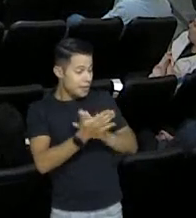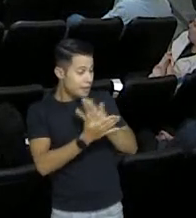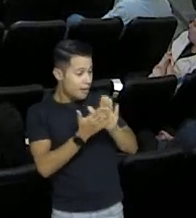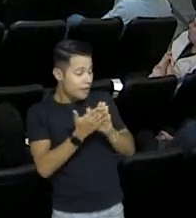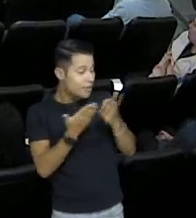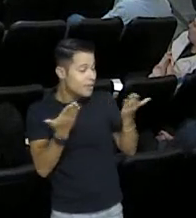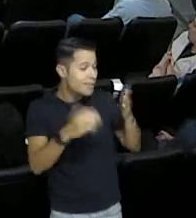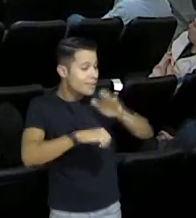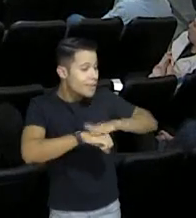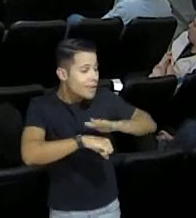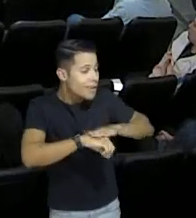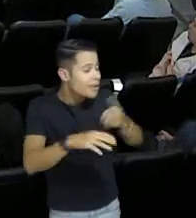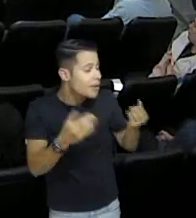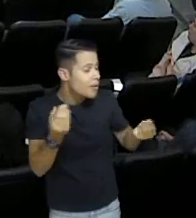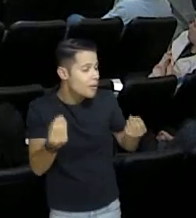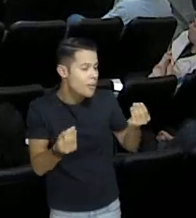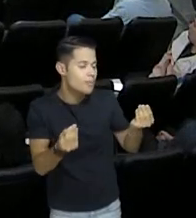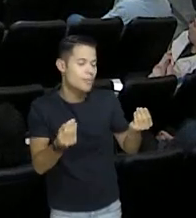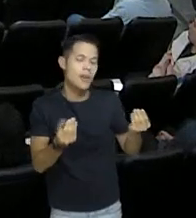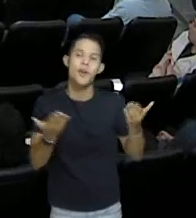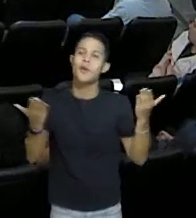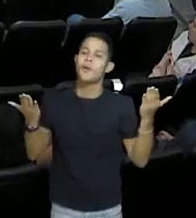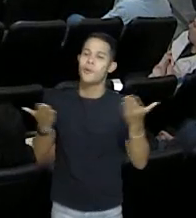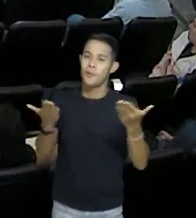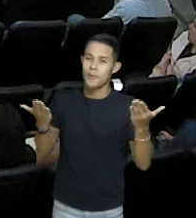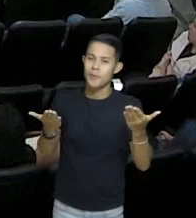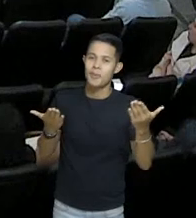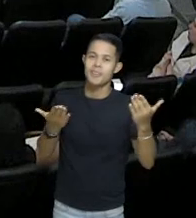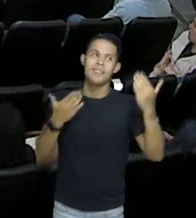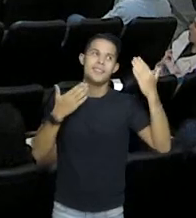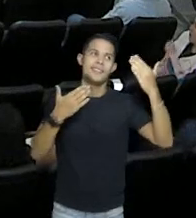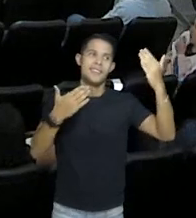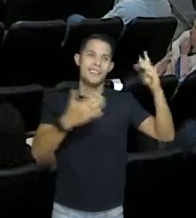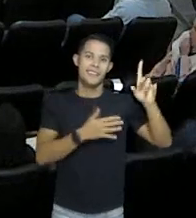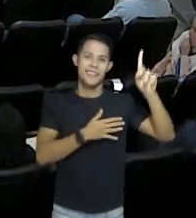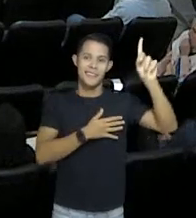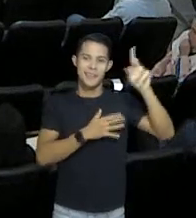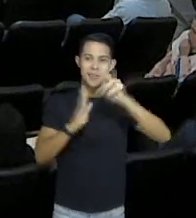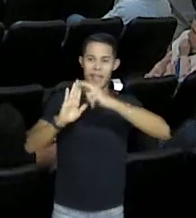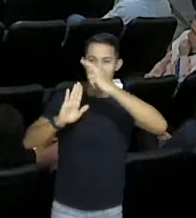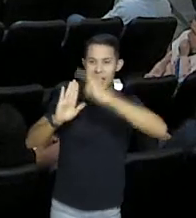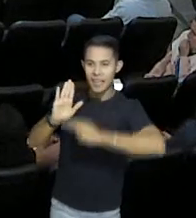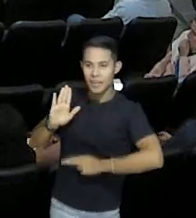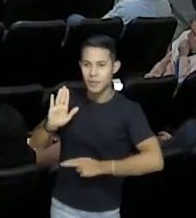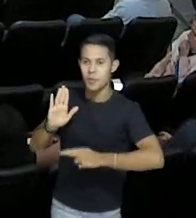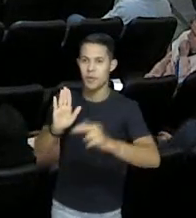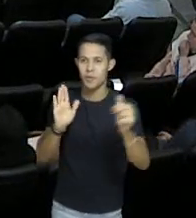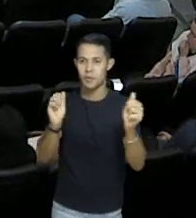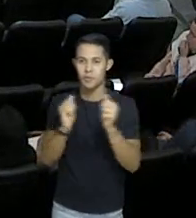hoje, graças a Deus, a esse relatório que nós fizemos em conjunto, né, com os professores,